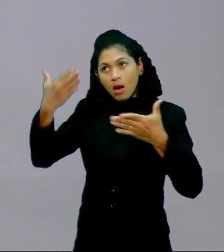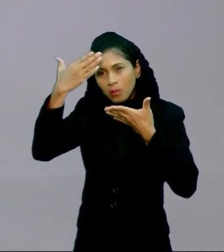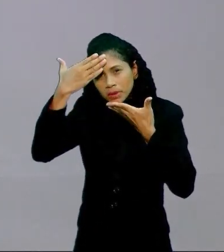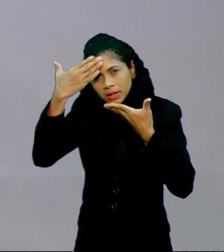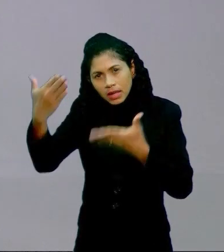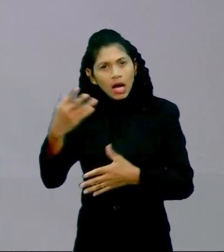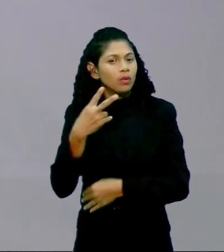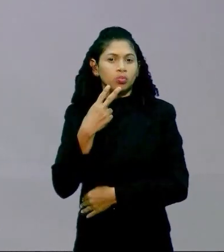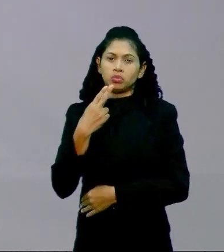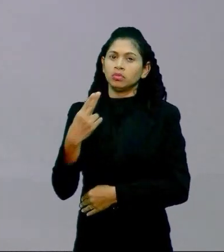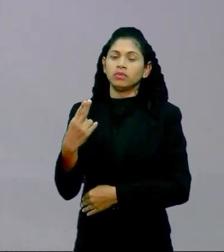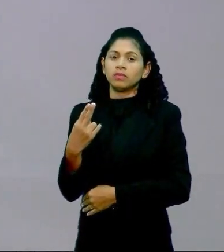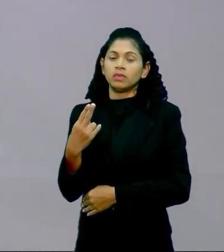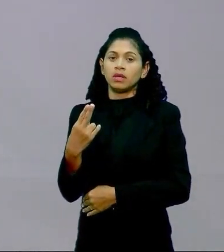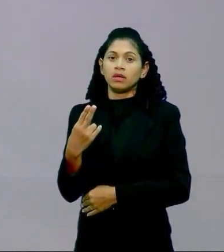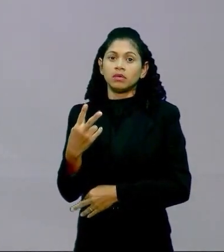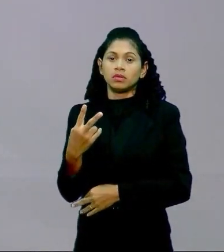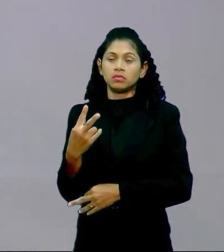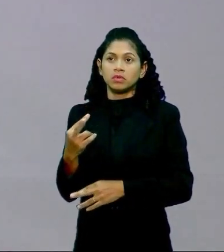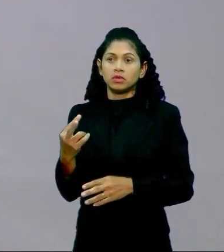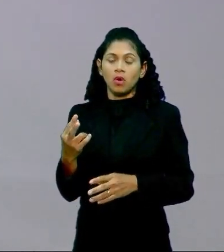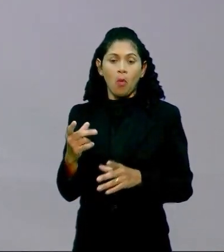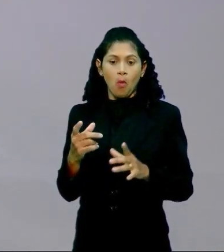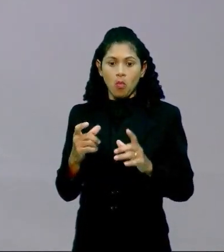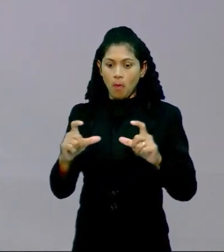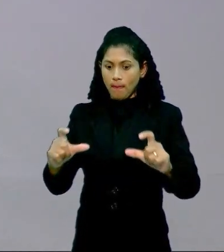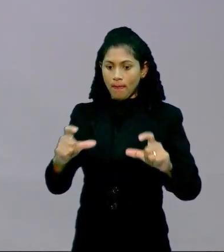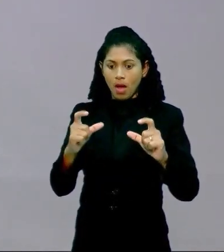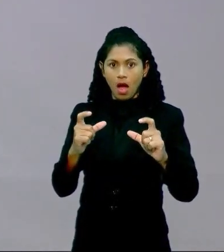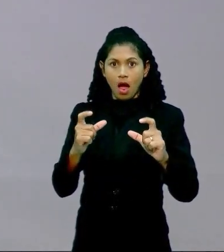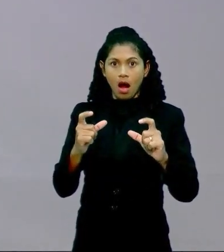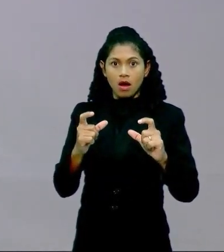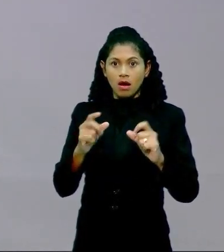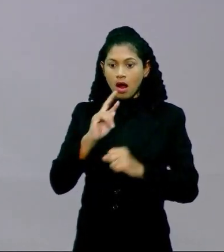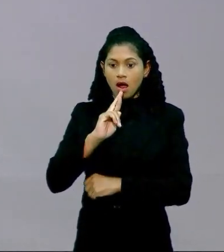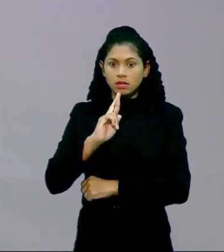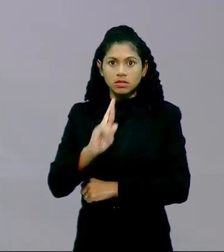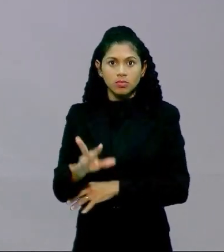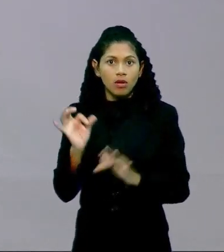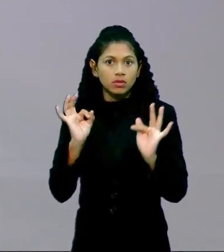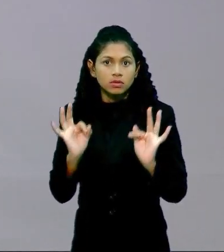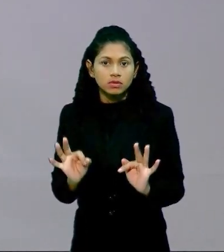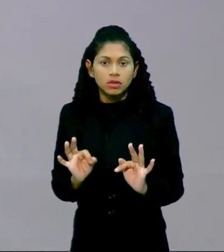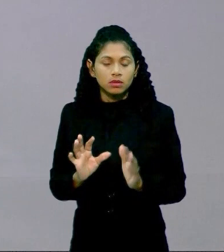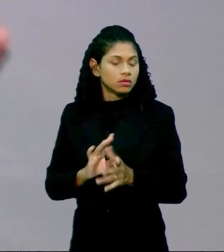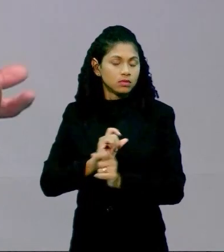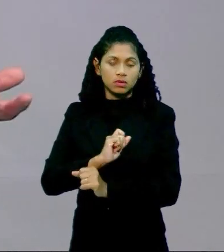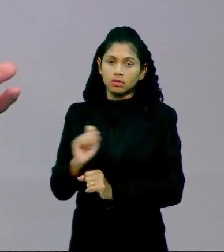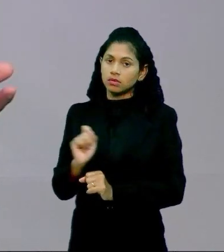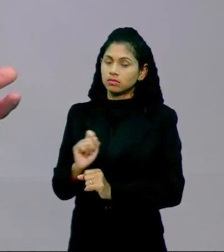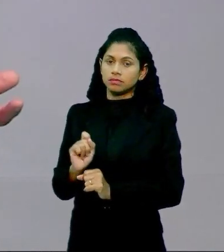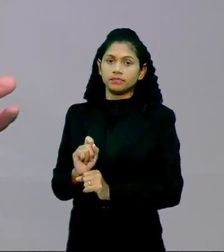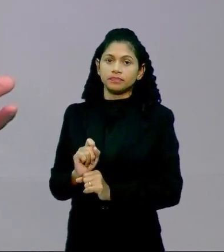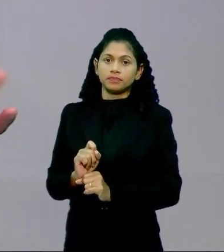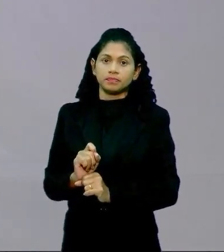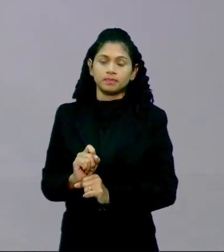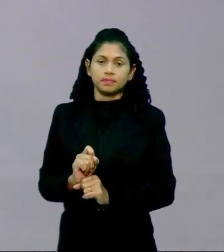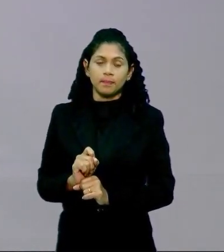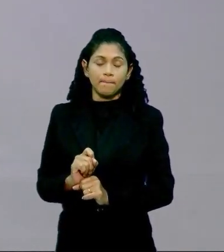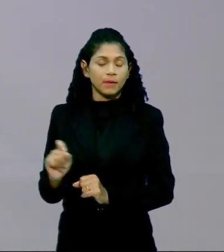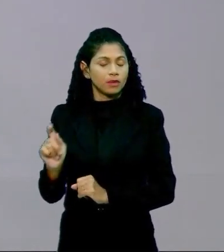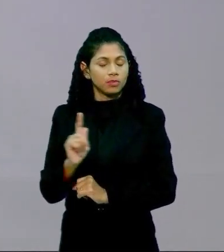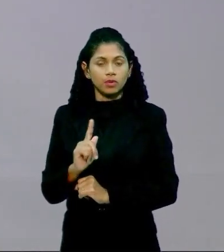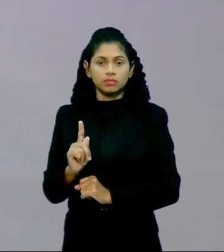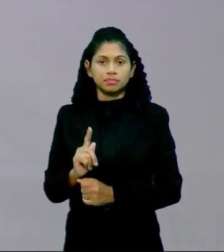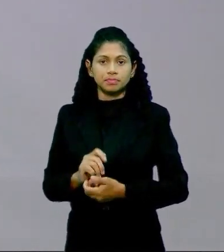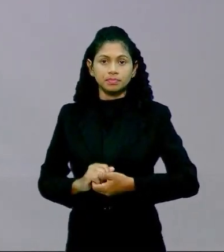não pode pegar a primeira coisa que está ali no texto e colocar como resposta correta. Os estudantes têm essa mania na língua estrangeira, né?